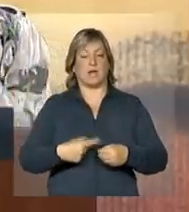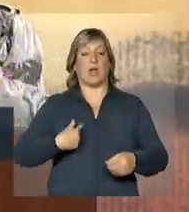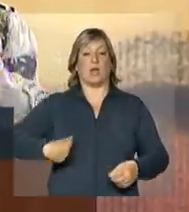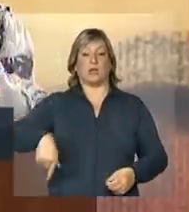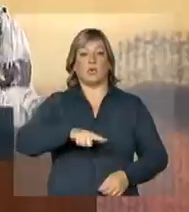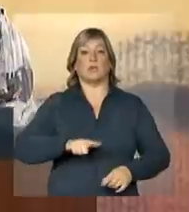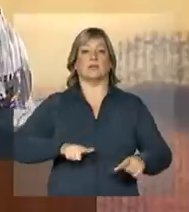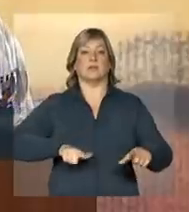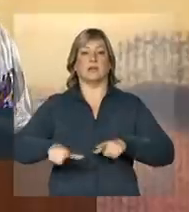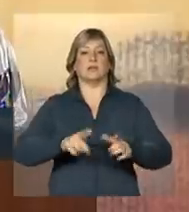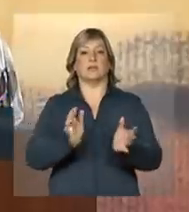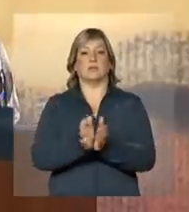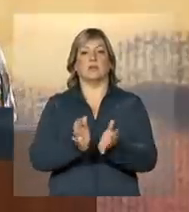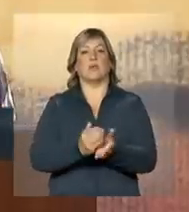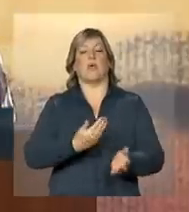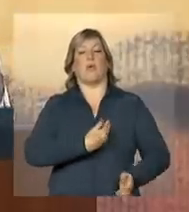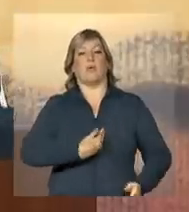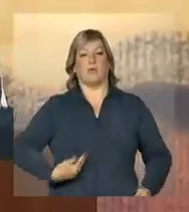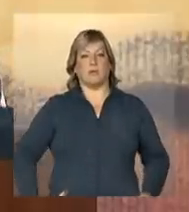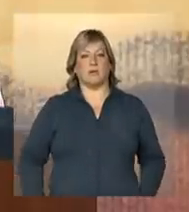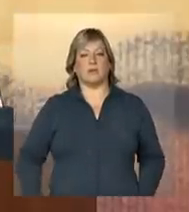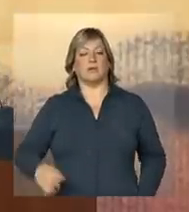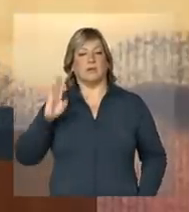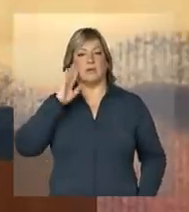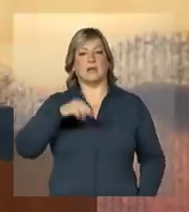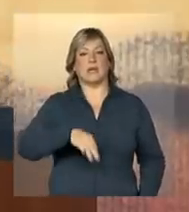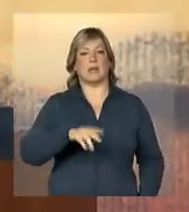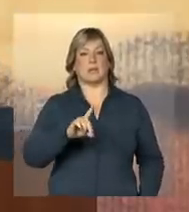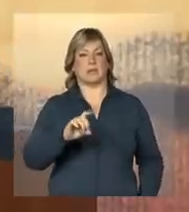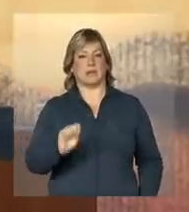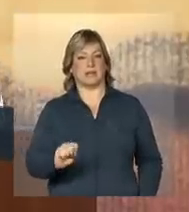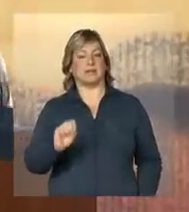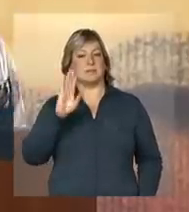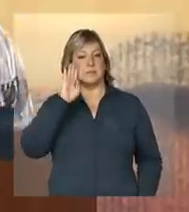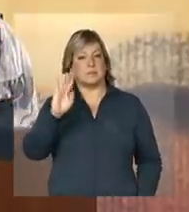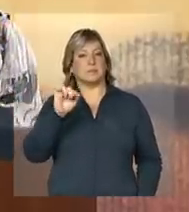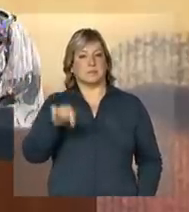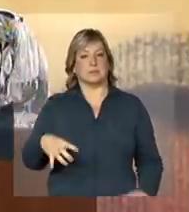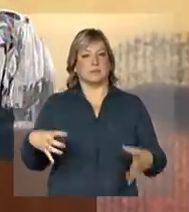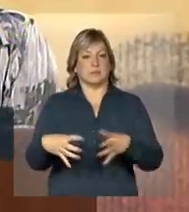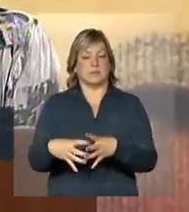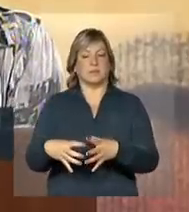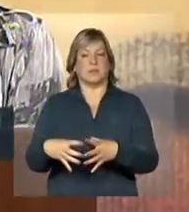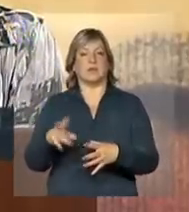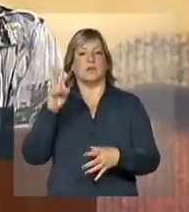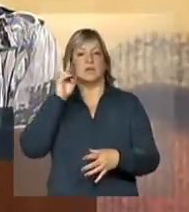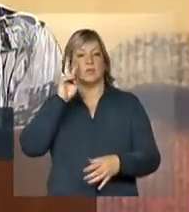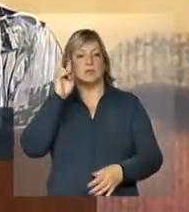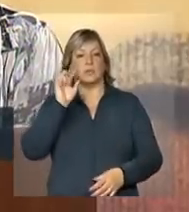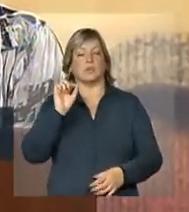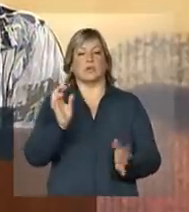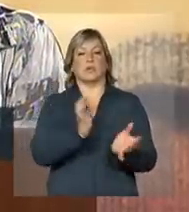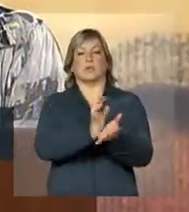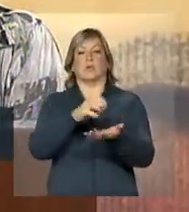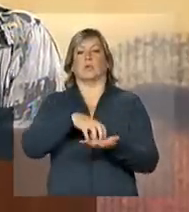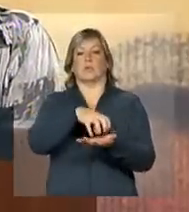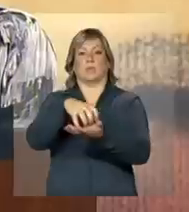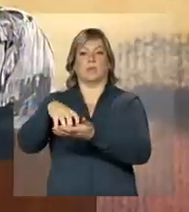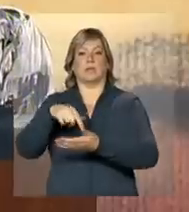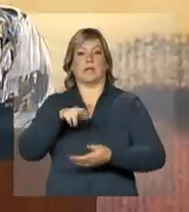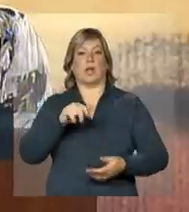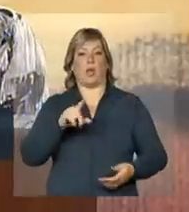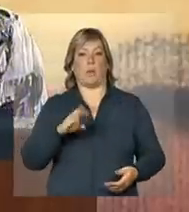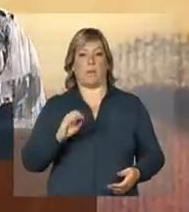ação governamental e do MDS Mais especificamente em relação às Comunidades